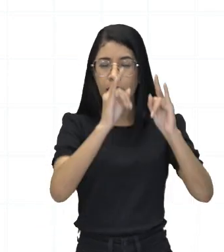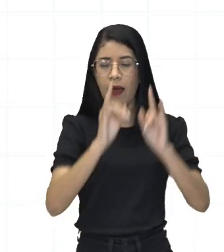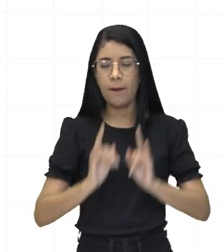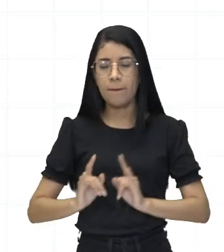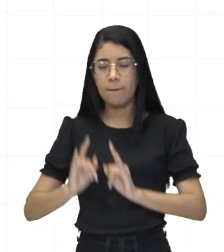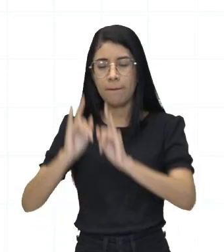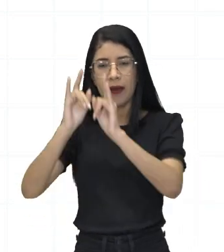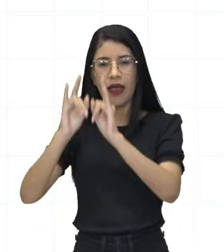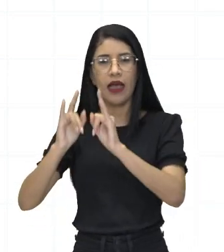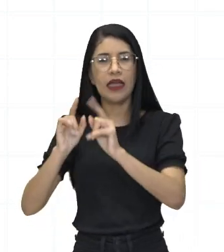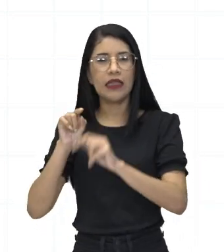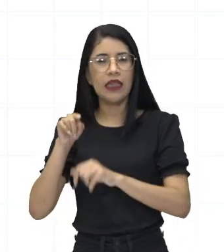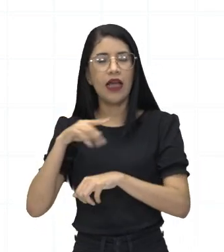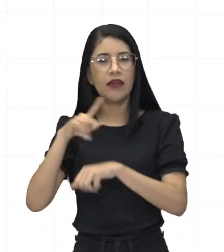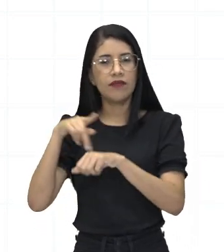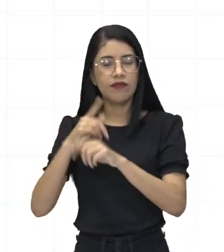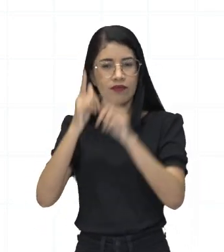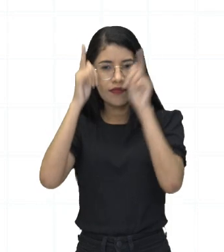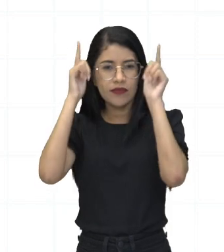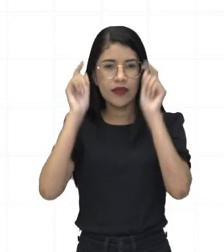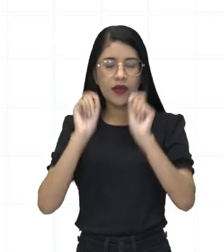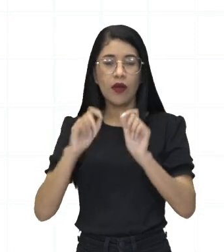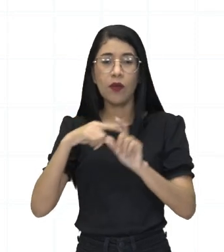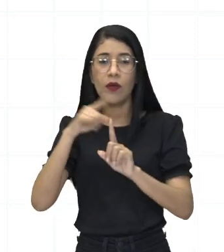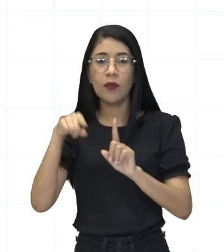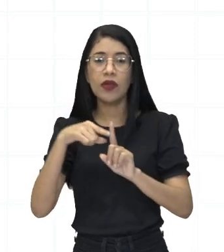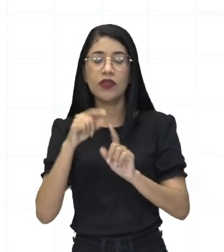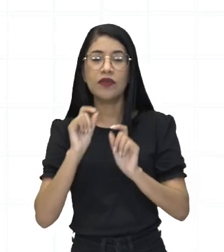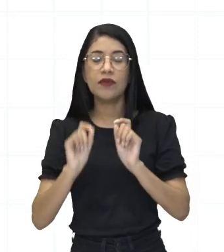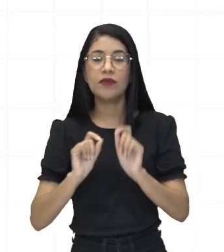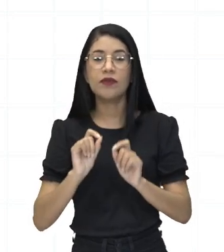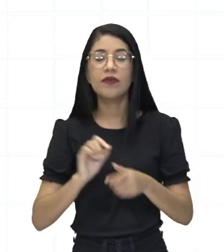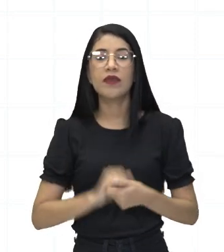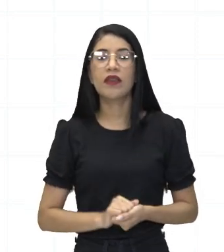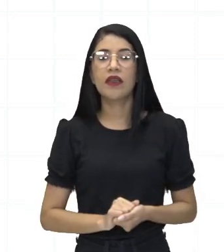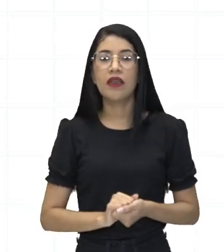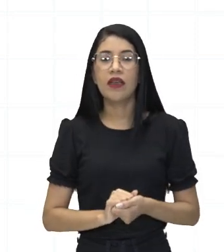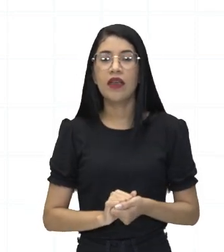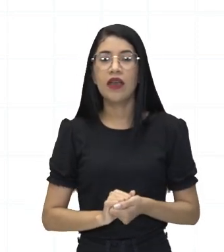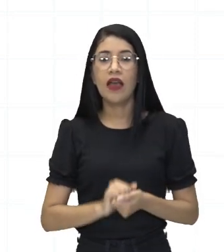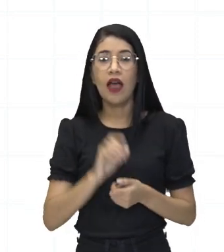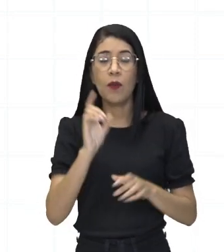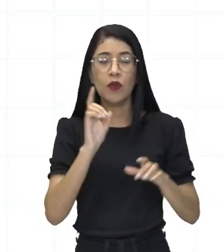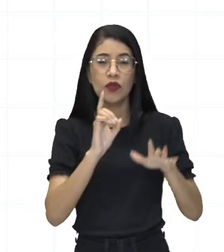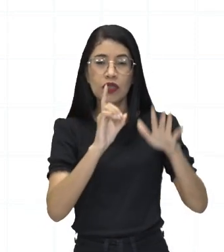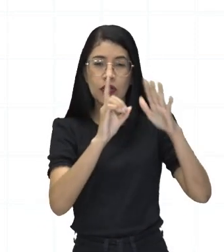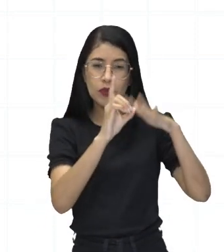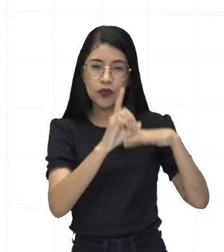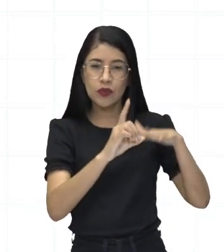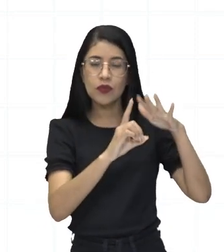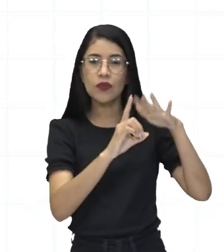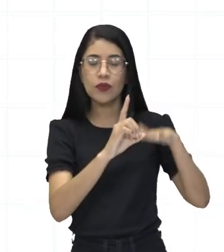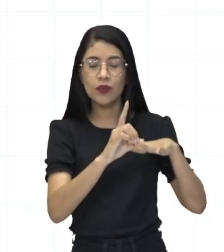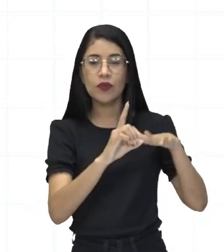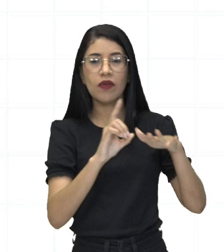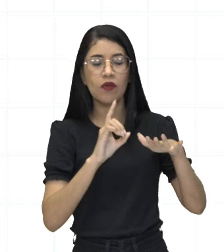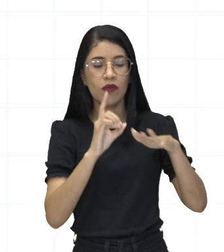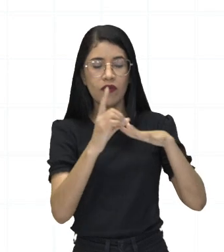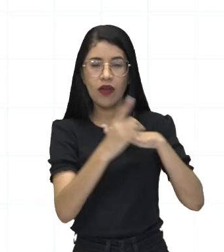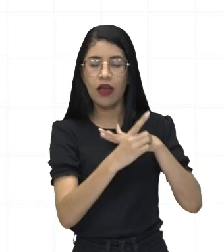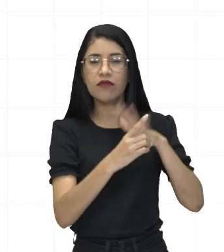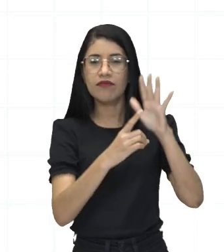gregos tinham o propósito, de prestar culto aos seus deuses. Uma das